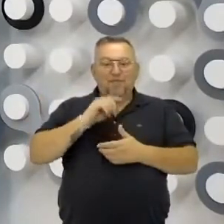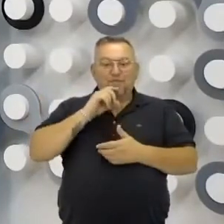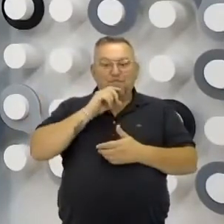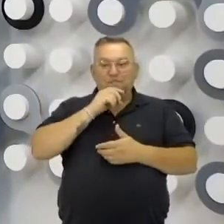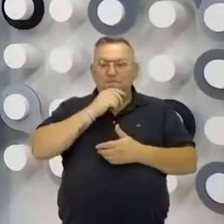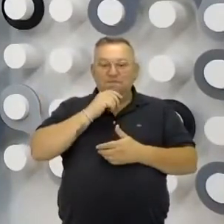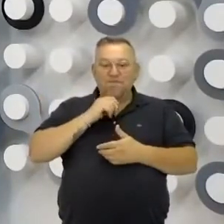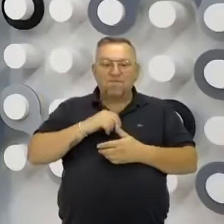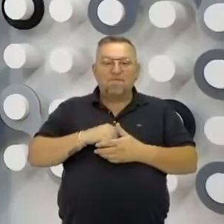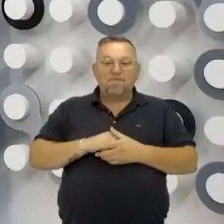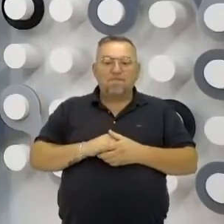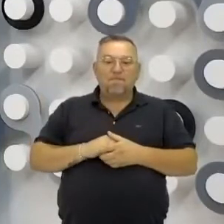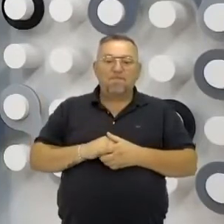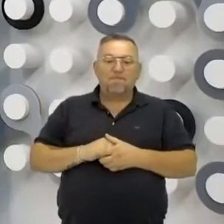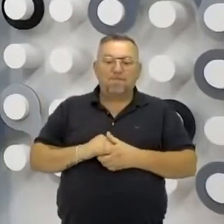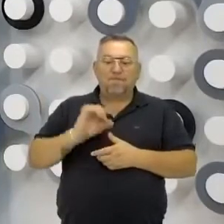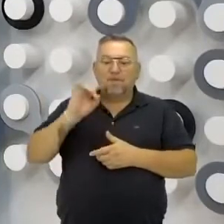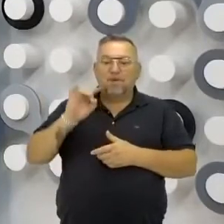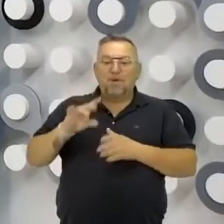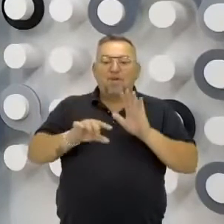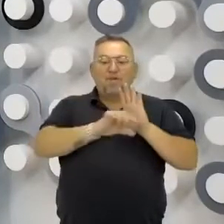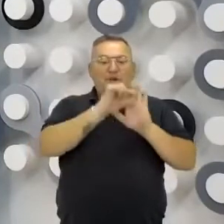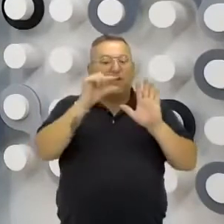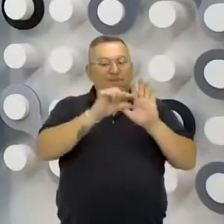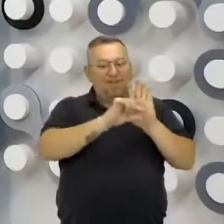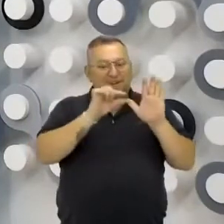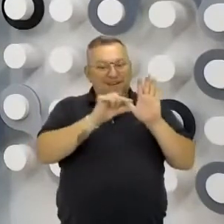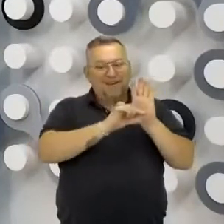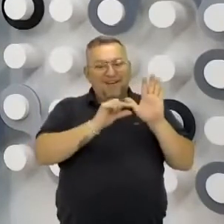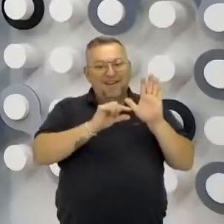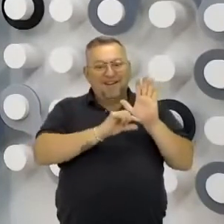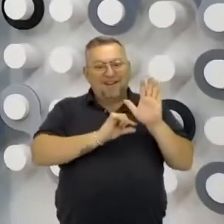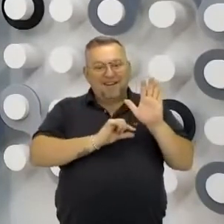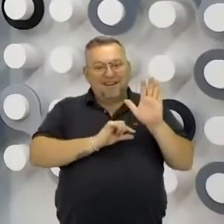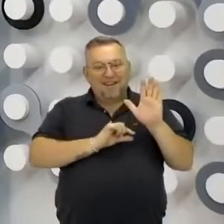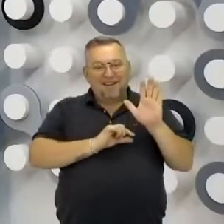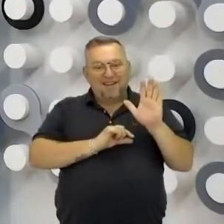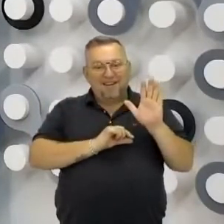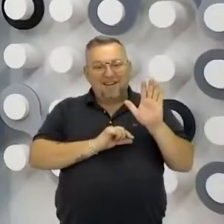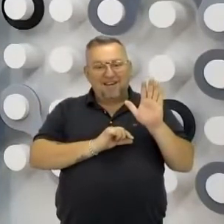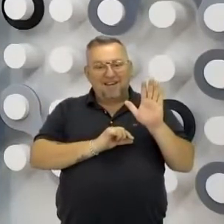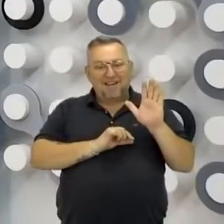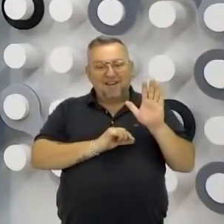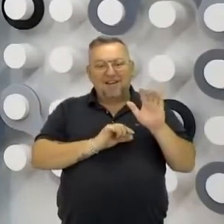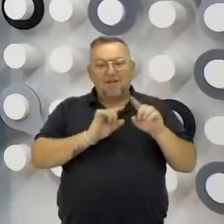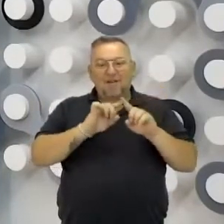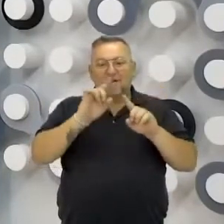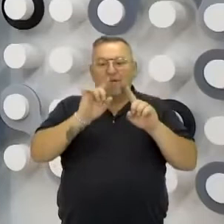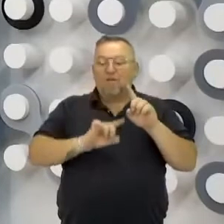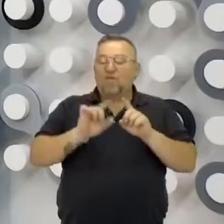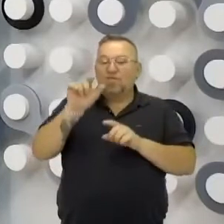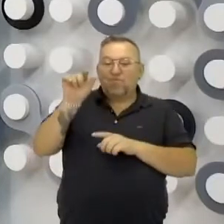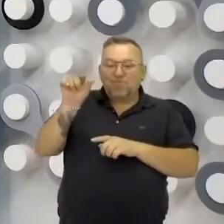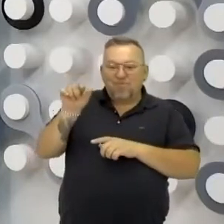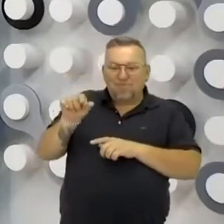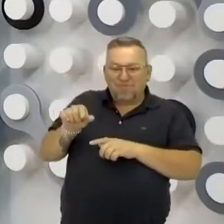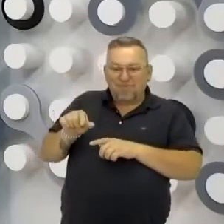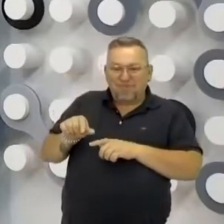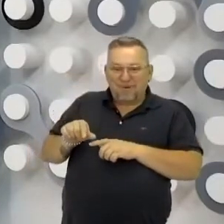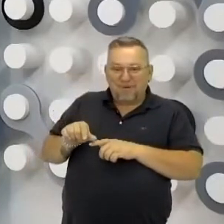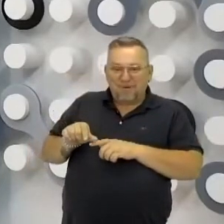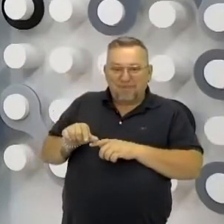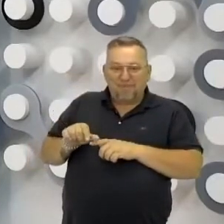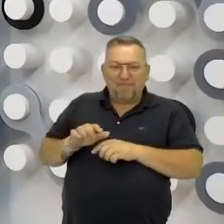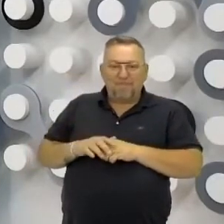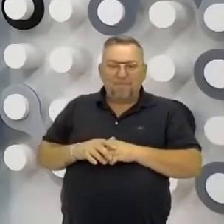ó. Nosso pedaço da América era esse. O nosso não, né? Dos portugueses. Era só isso aqui, ó. Onde eram as